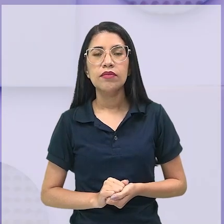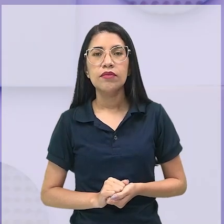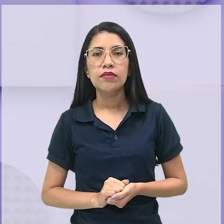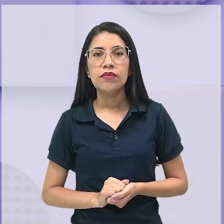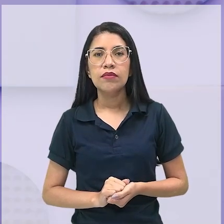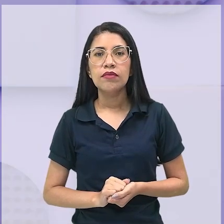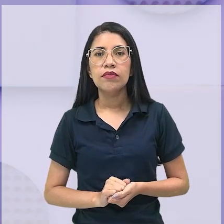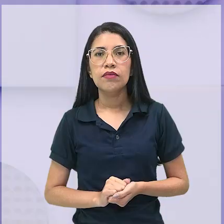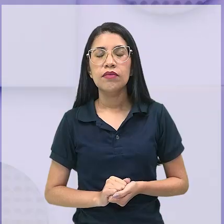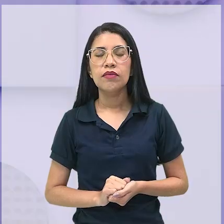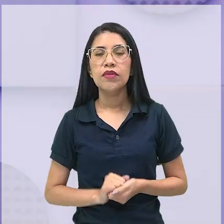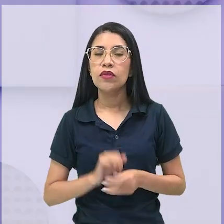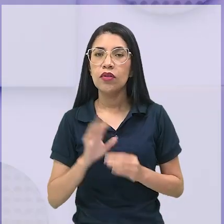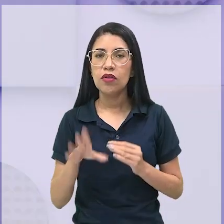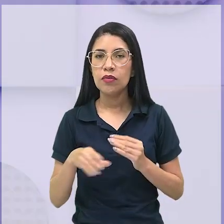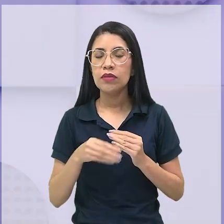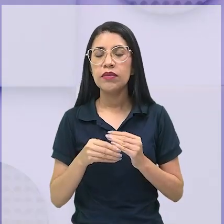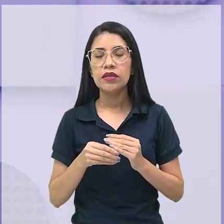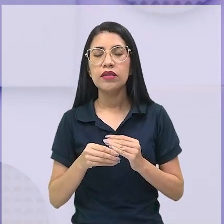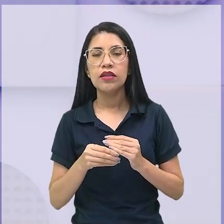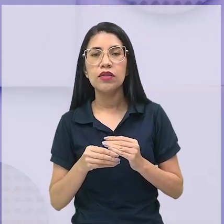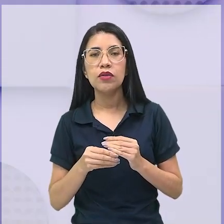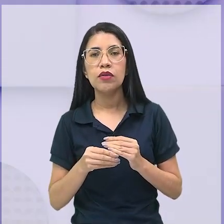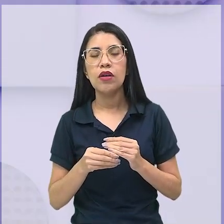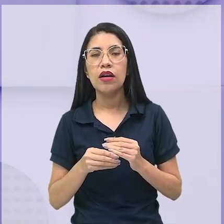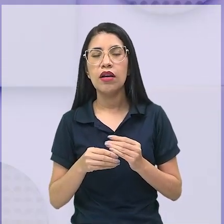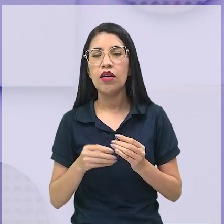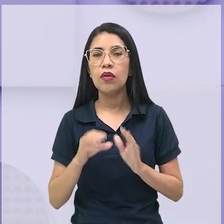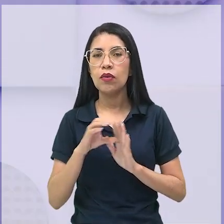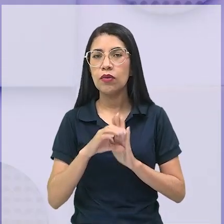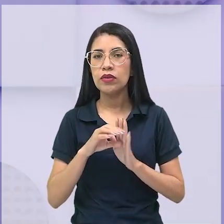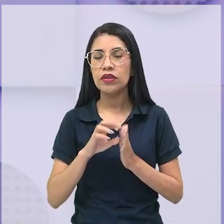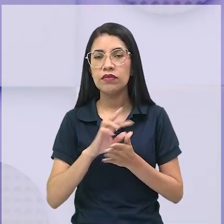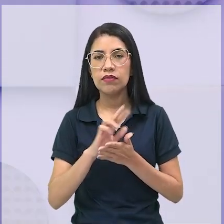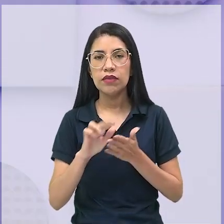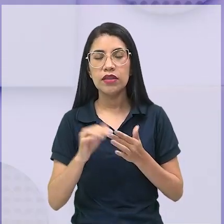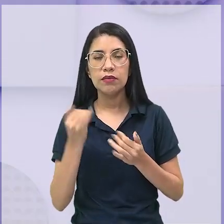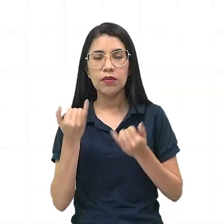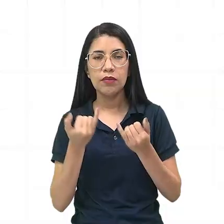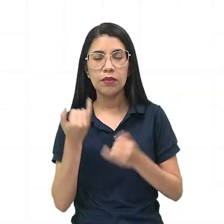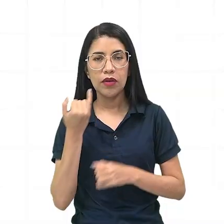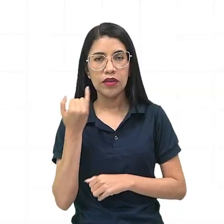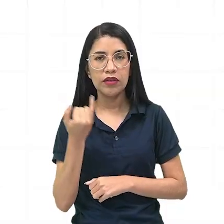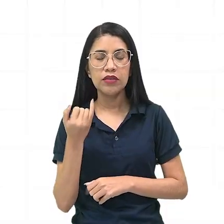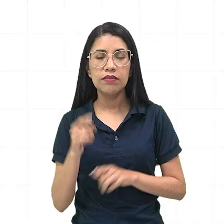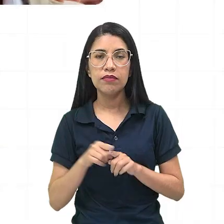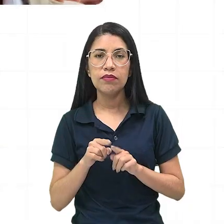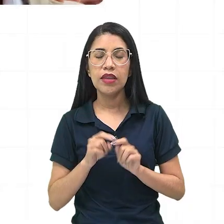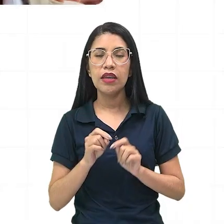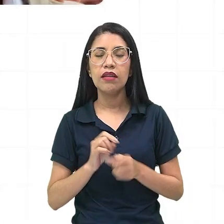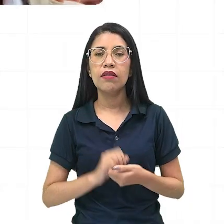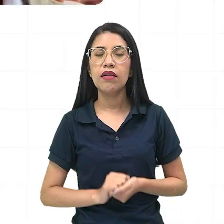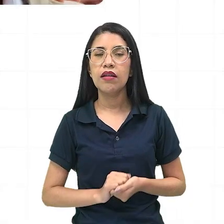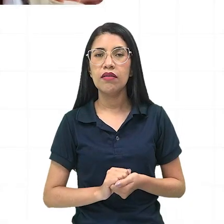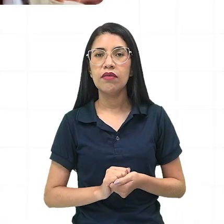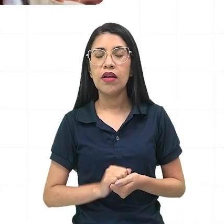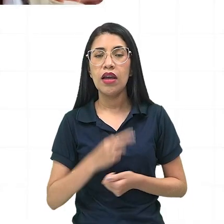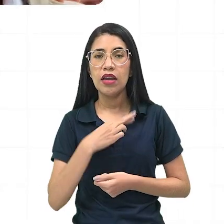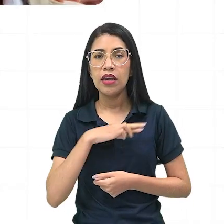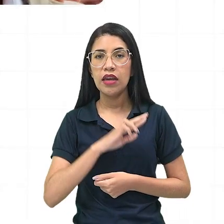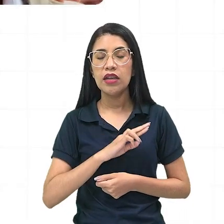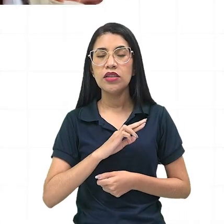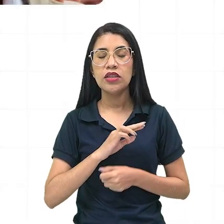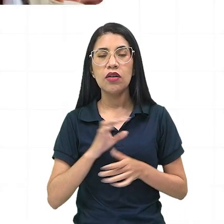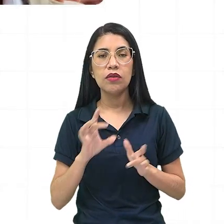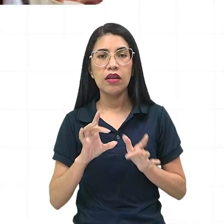Então vamos reforçar algumas ideias muito importantes, né? Pensar a religião ligada com a questão